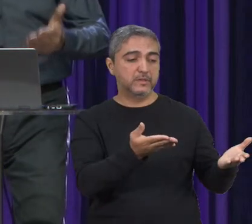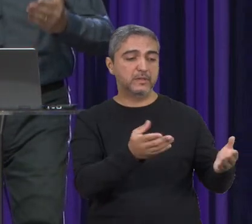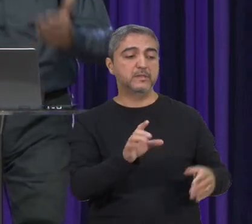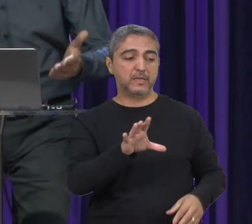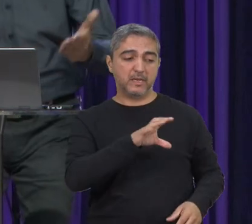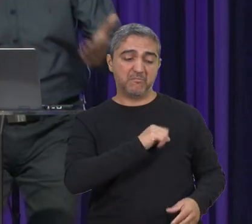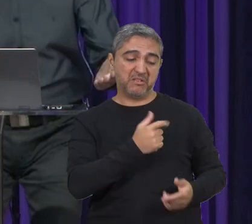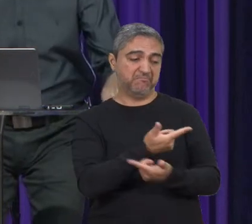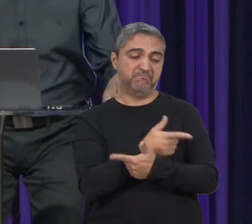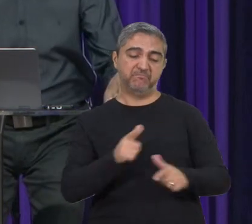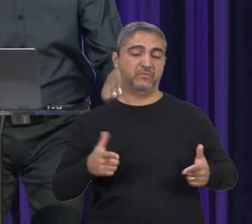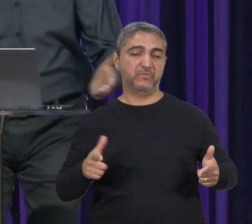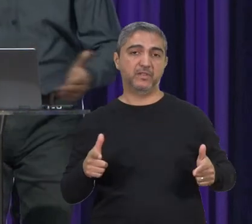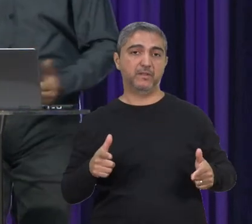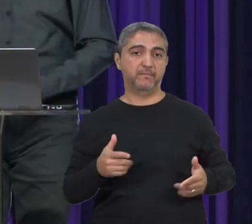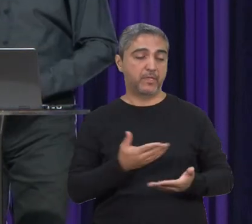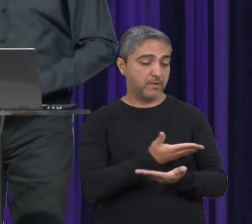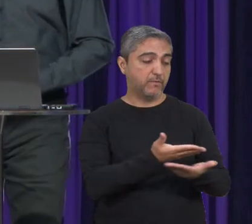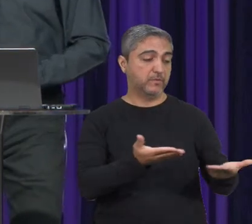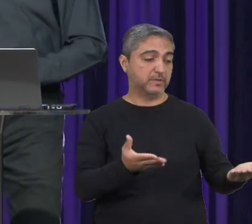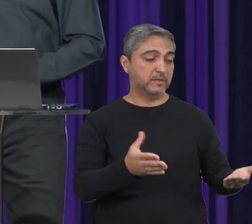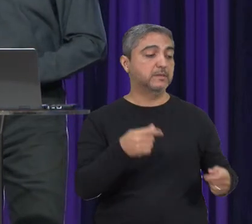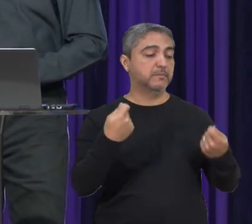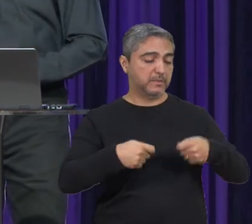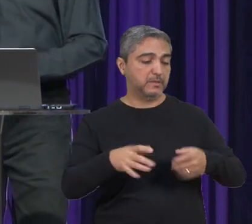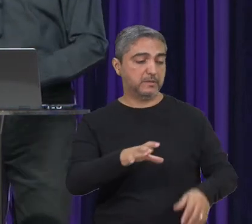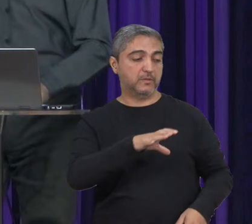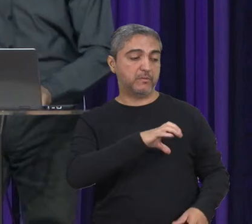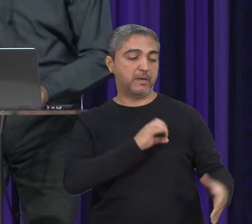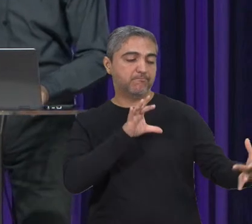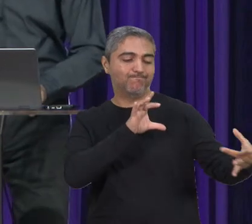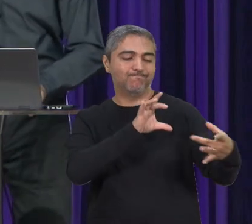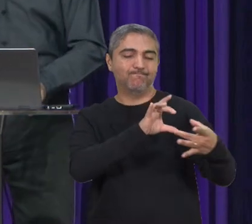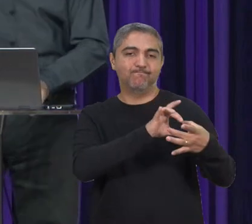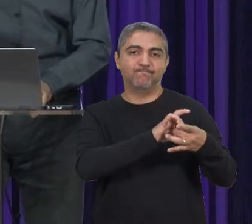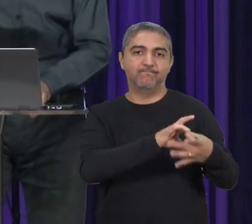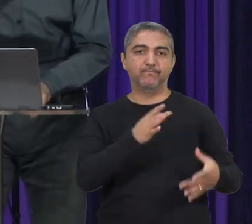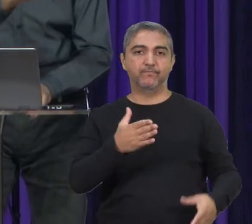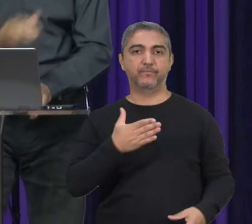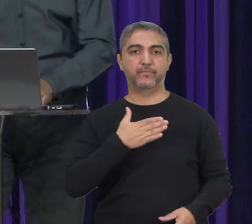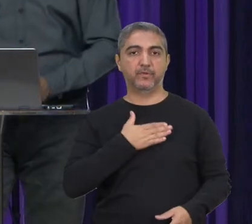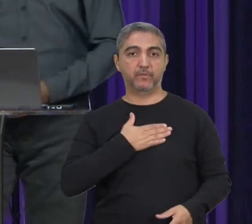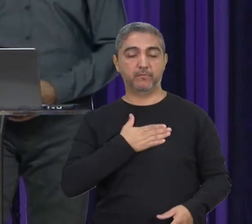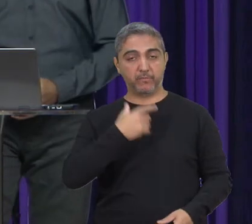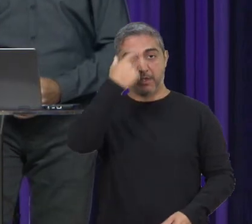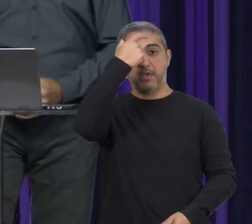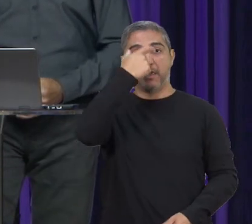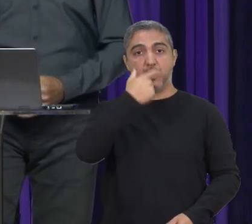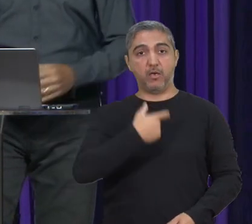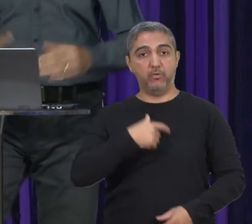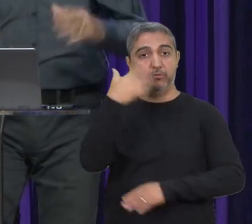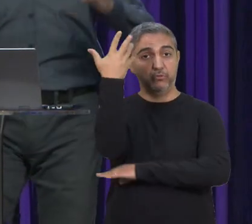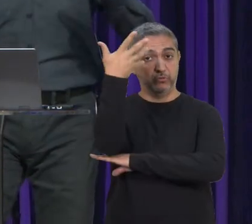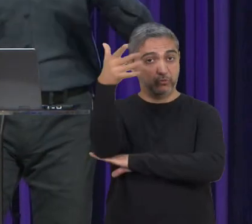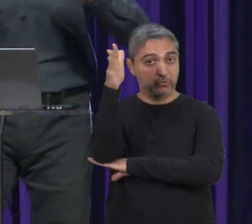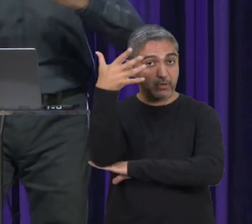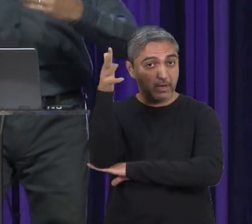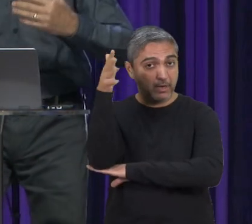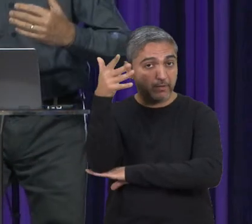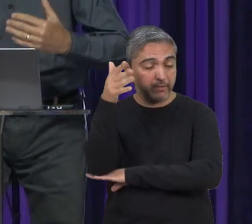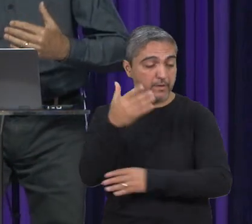Sim, eu sou a videira, disse Jesus. Vocês são os ramos.